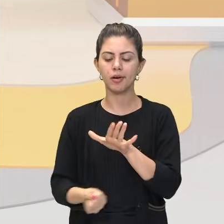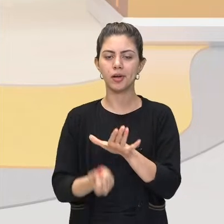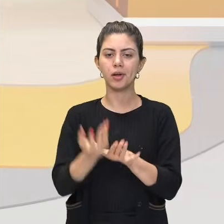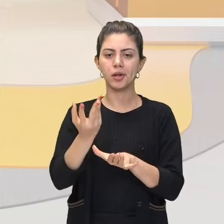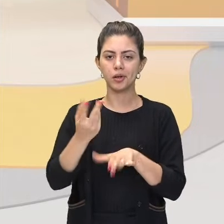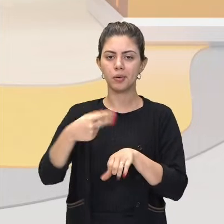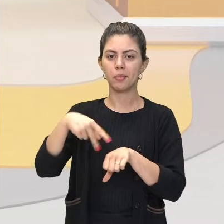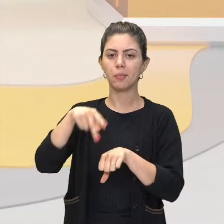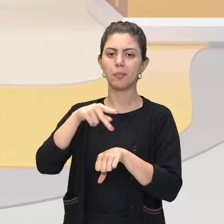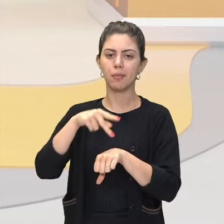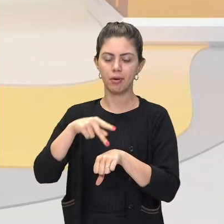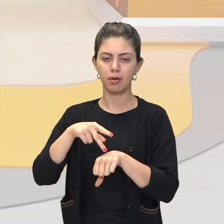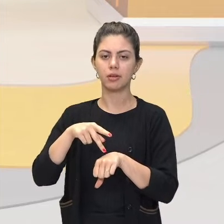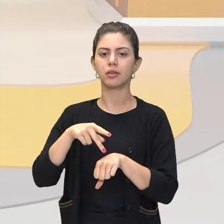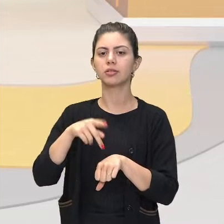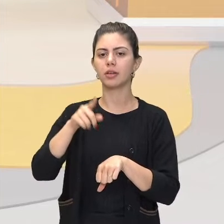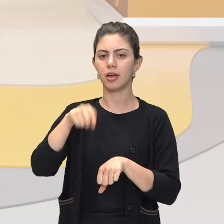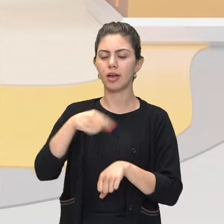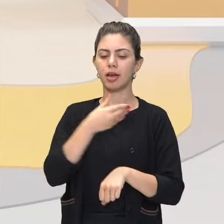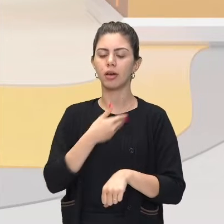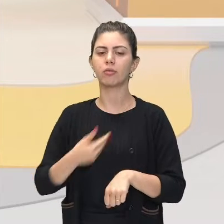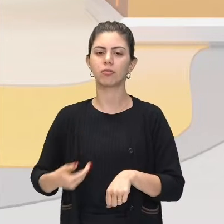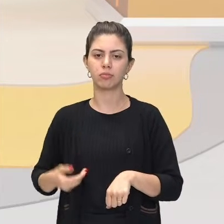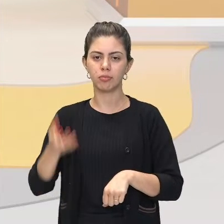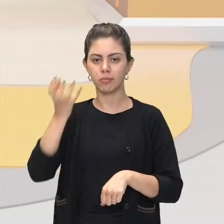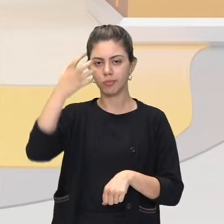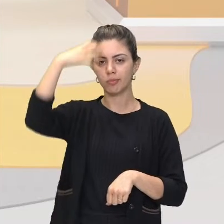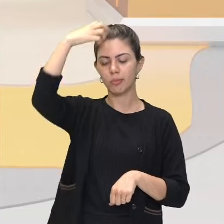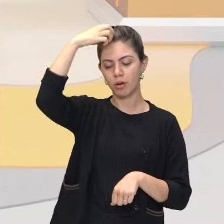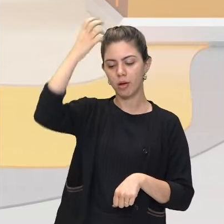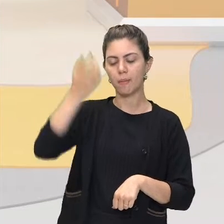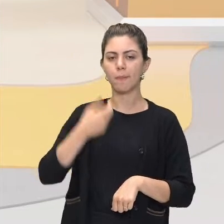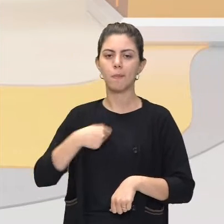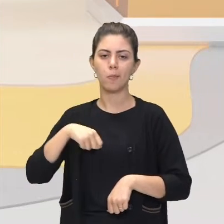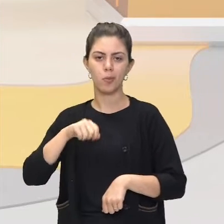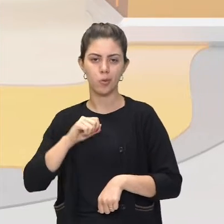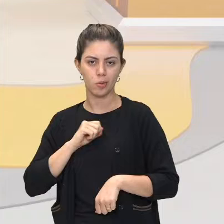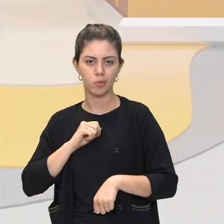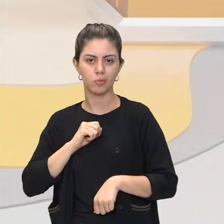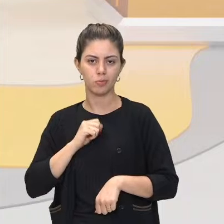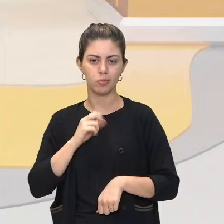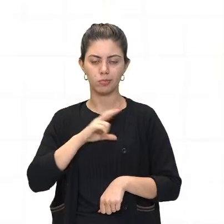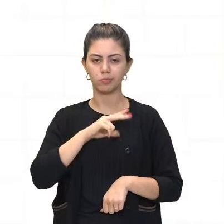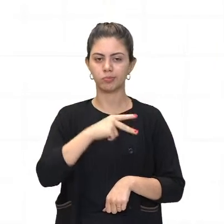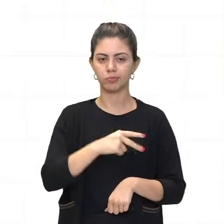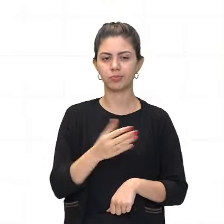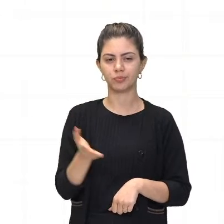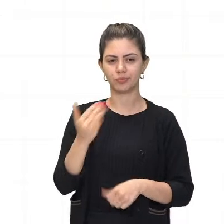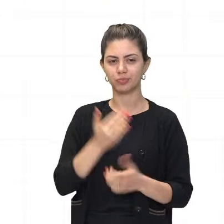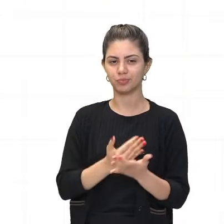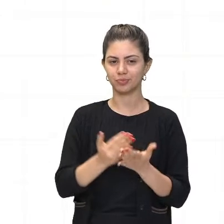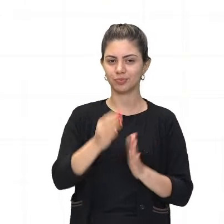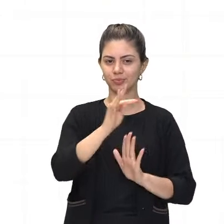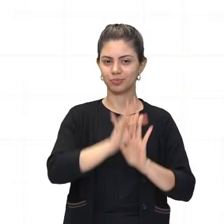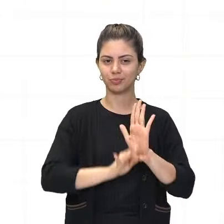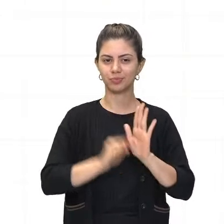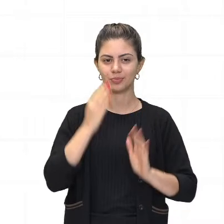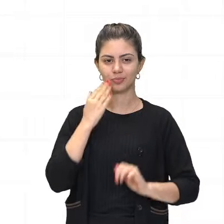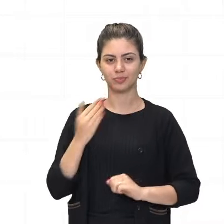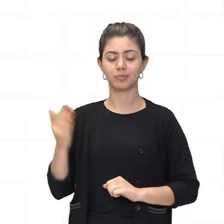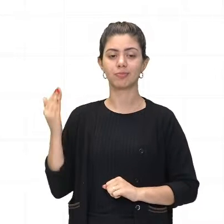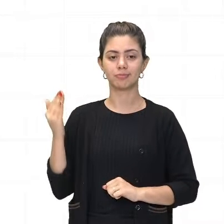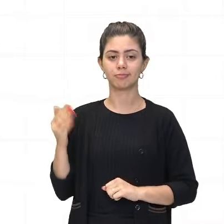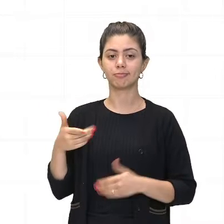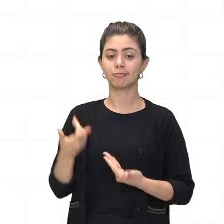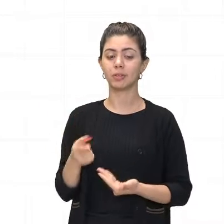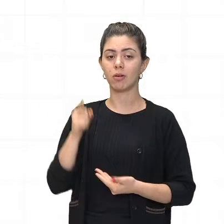das monarquias nacionais em Portugal e na Espanha. Para isso, vamos aqui ao texto. Na